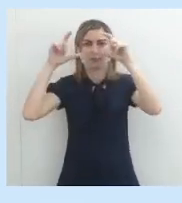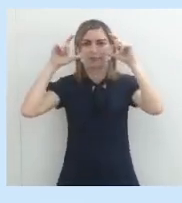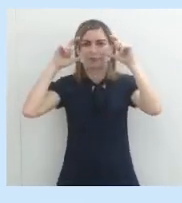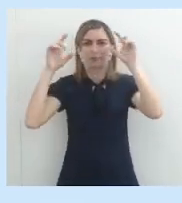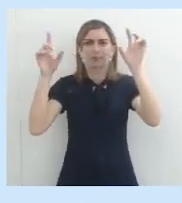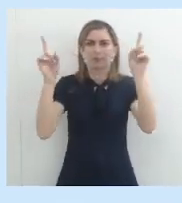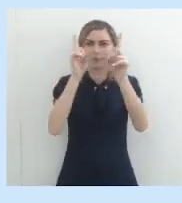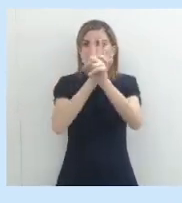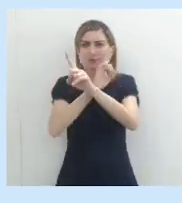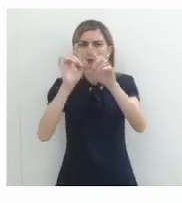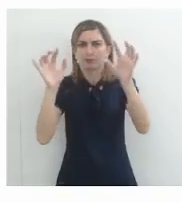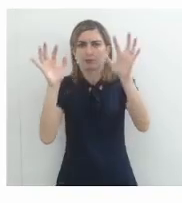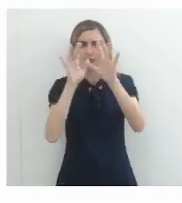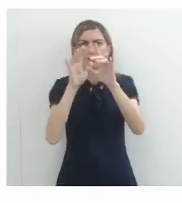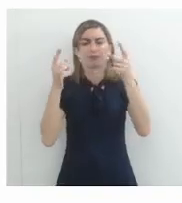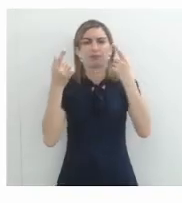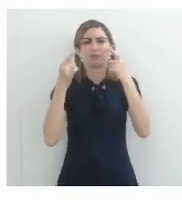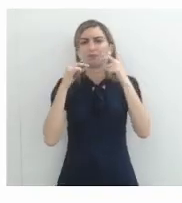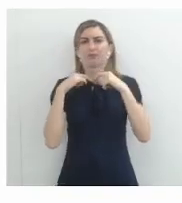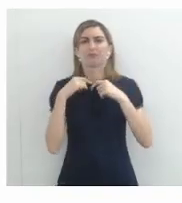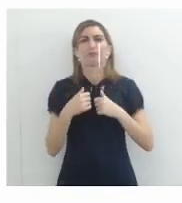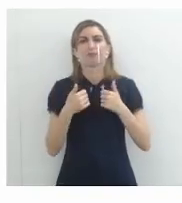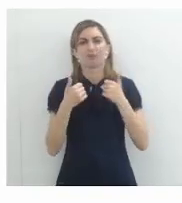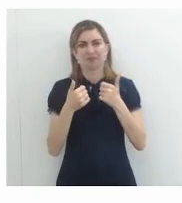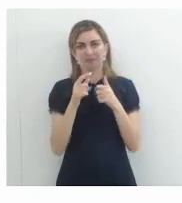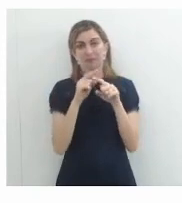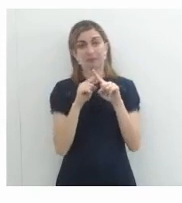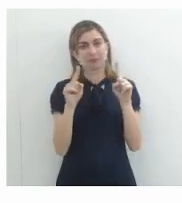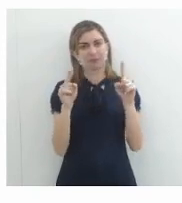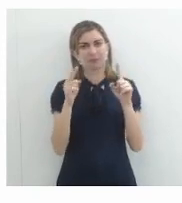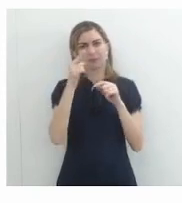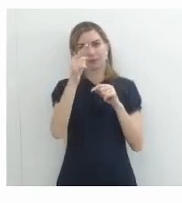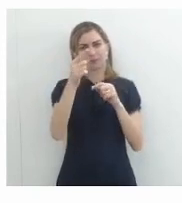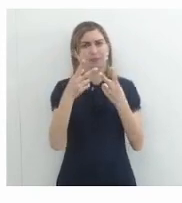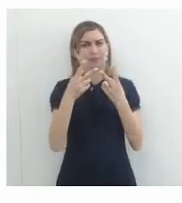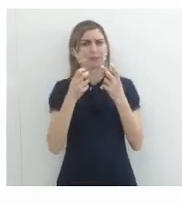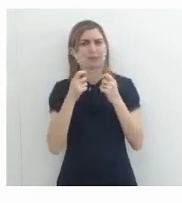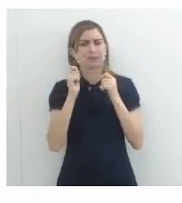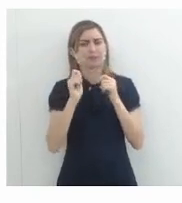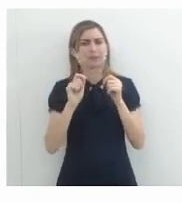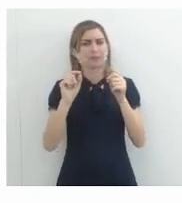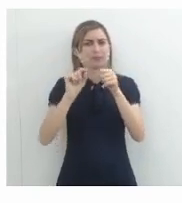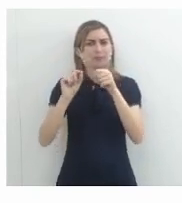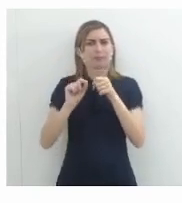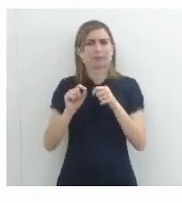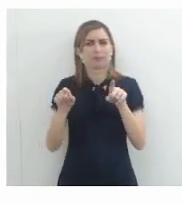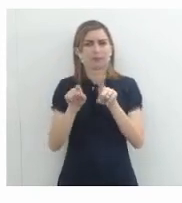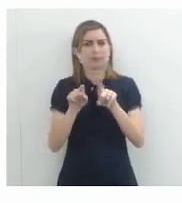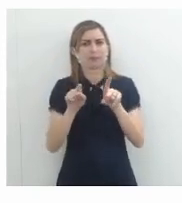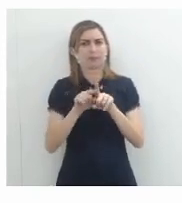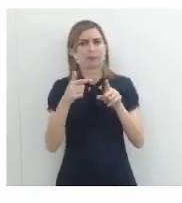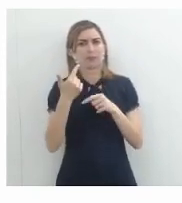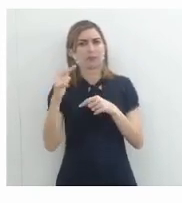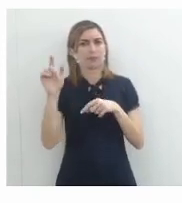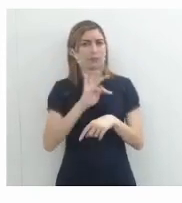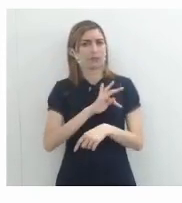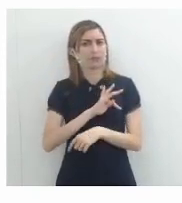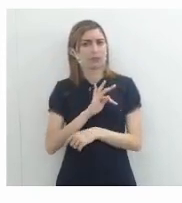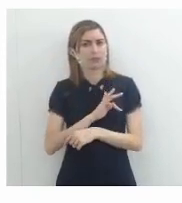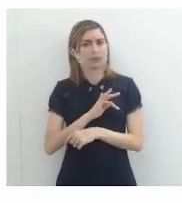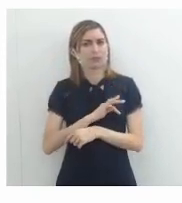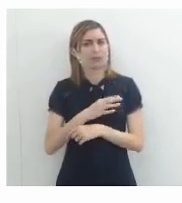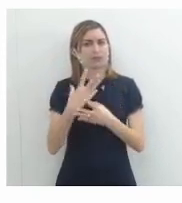com os óculos. Mas essa impressão pode ser gerada também com outras técnicas.